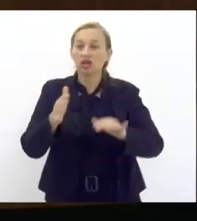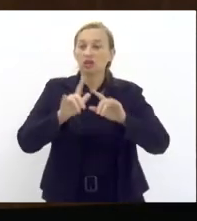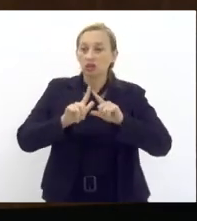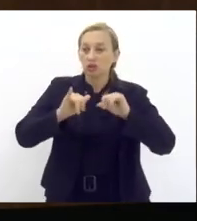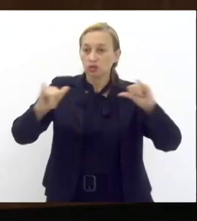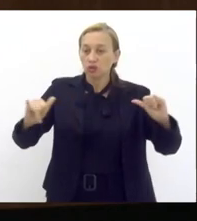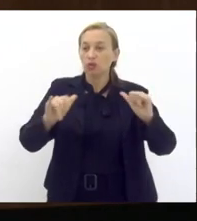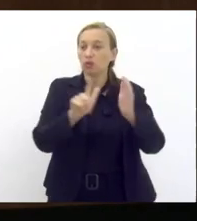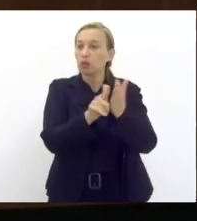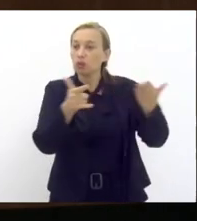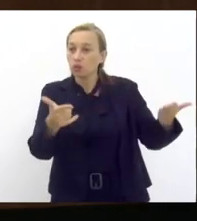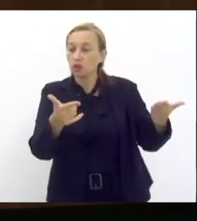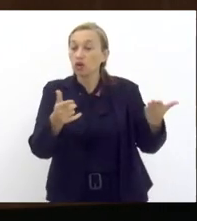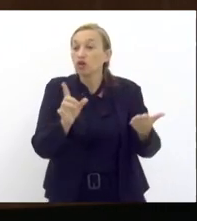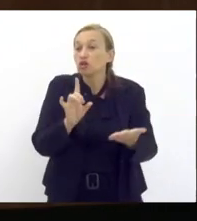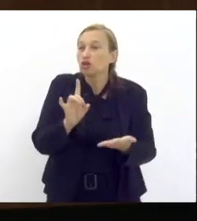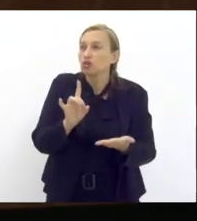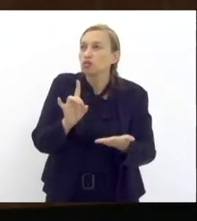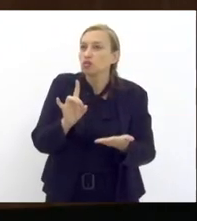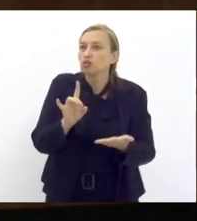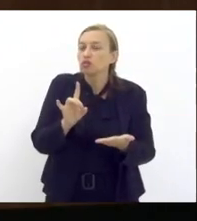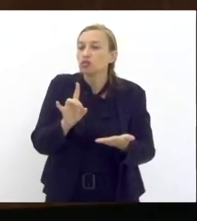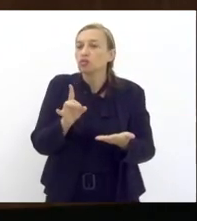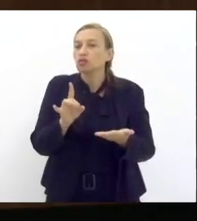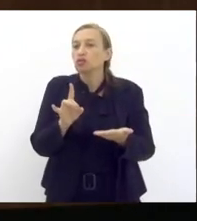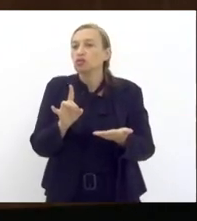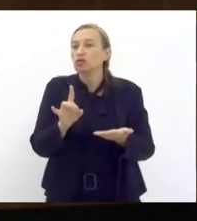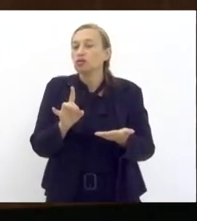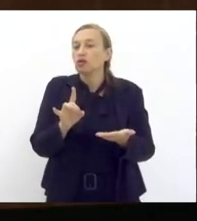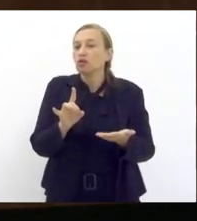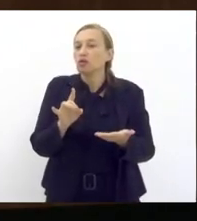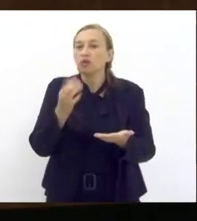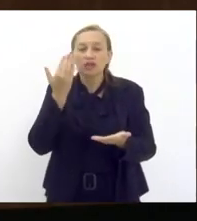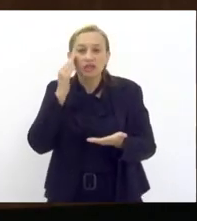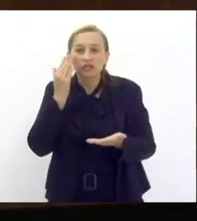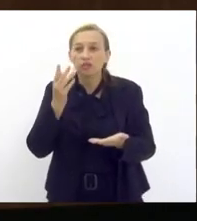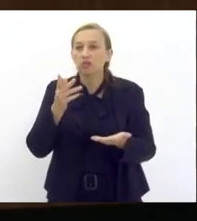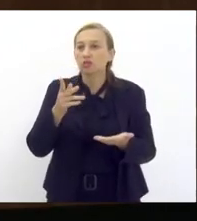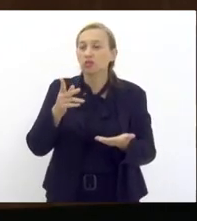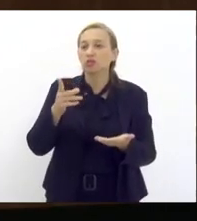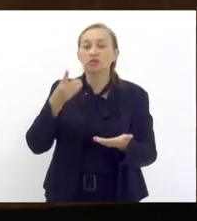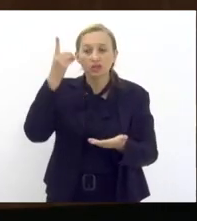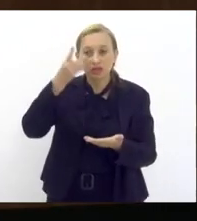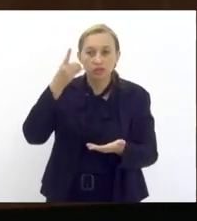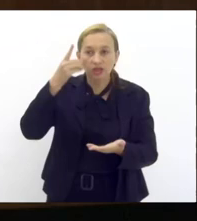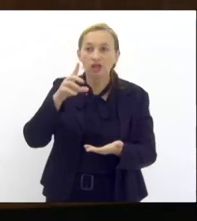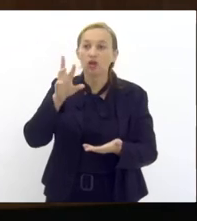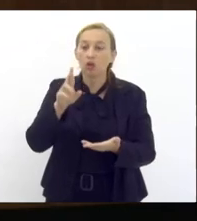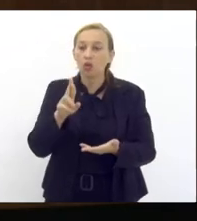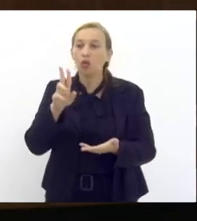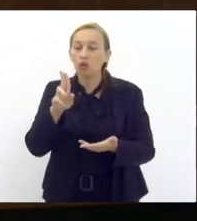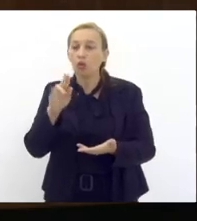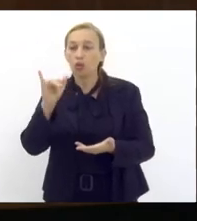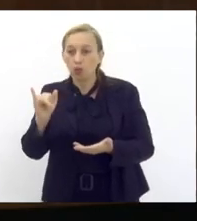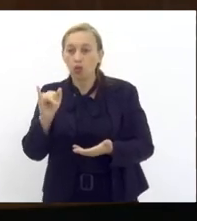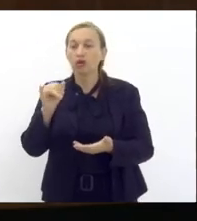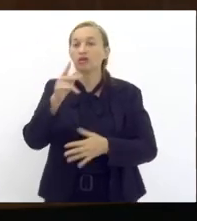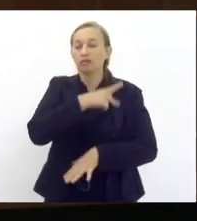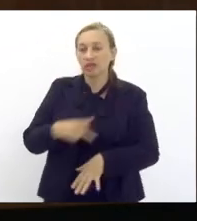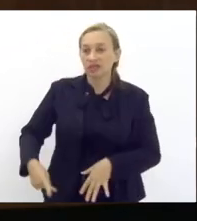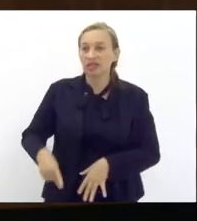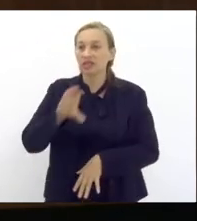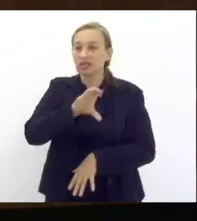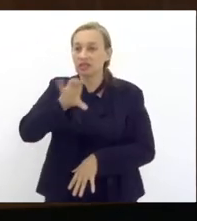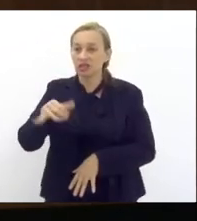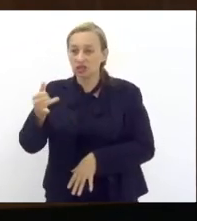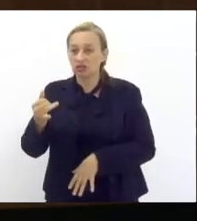falando que foi apenas uma questão de perfeita sincronia quando o deputado Rui Falcão, presidente da CCJ, foi